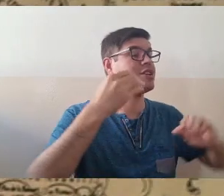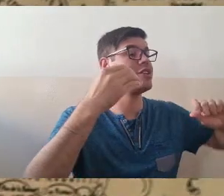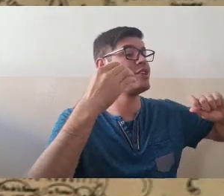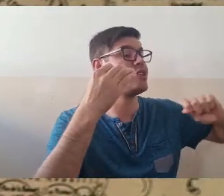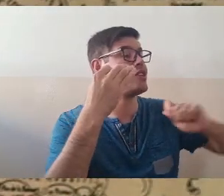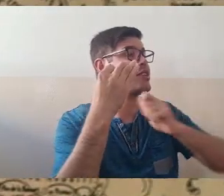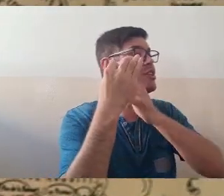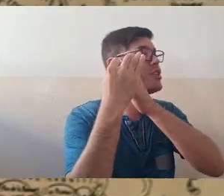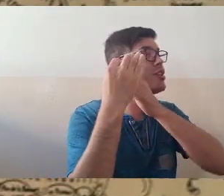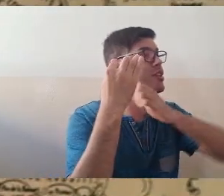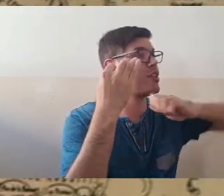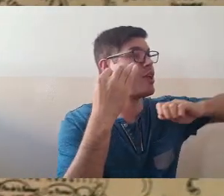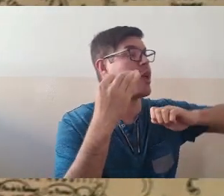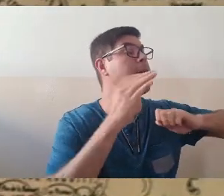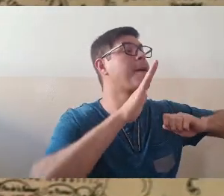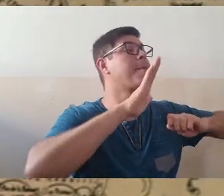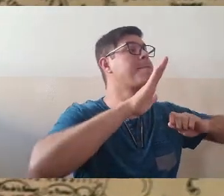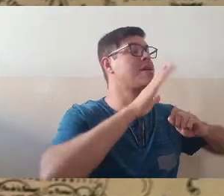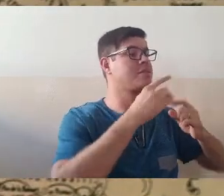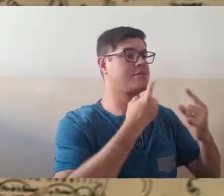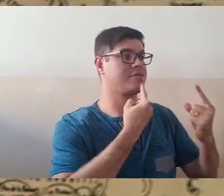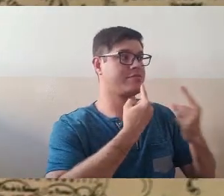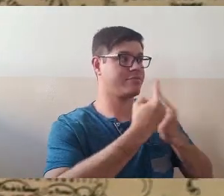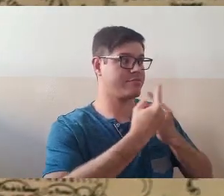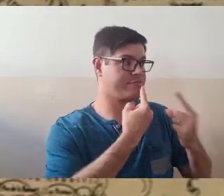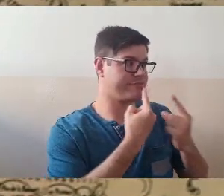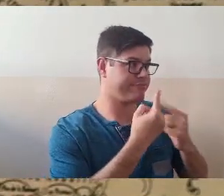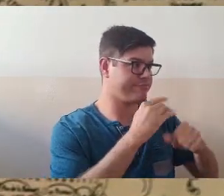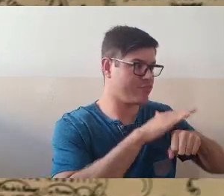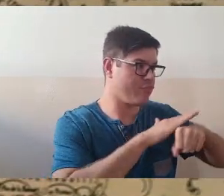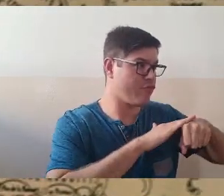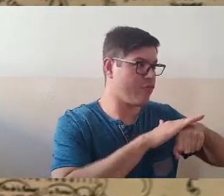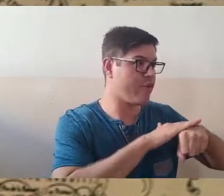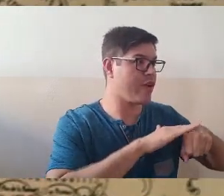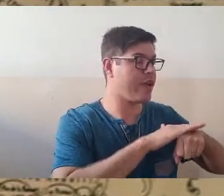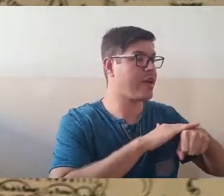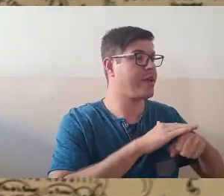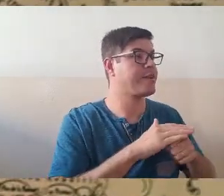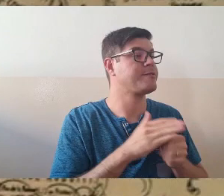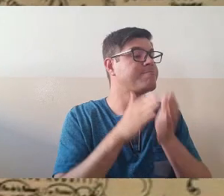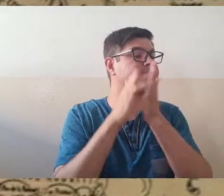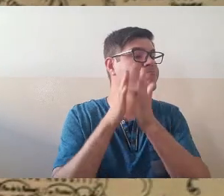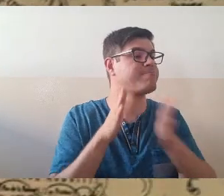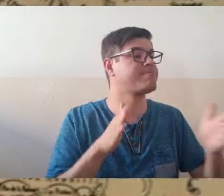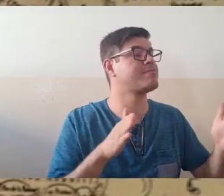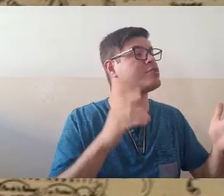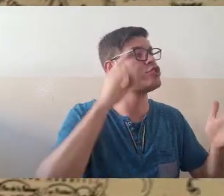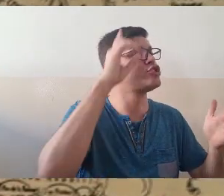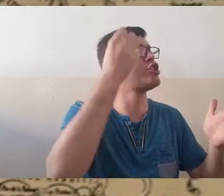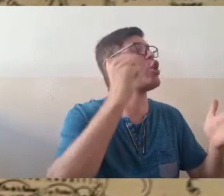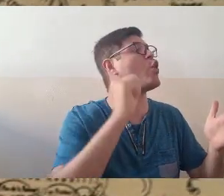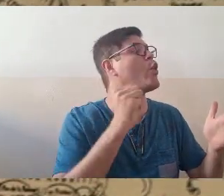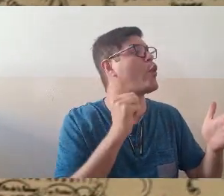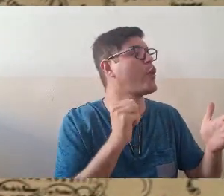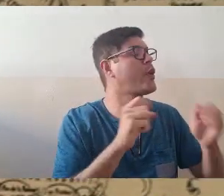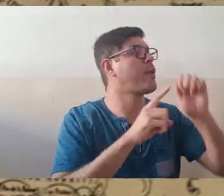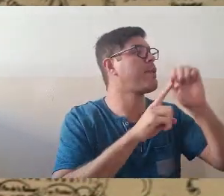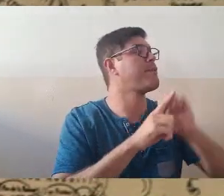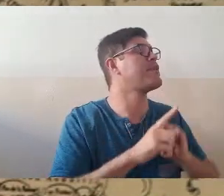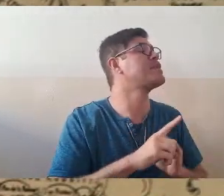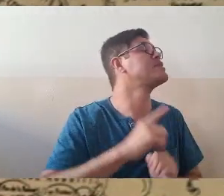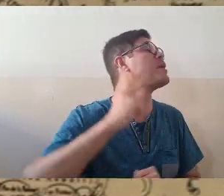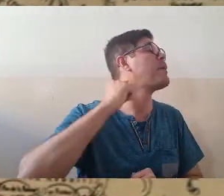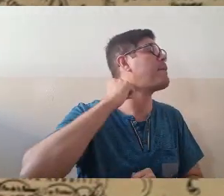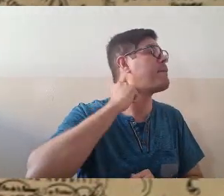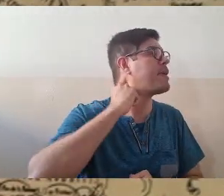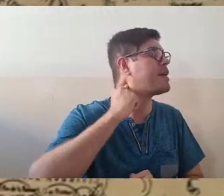nós sentamos, conversamos e a partir do dia 8 de maio, nós